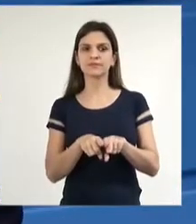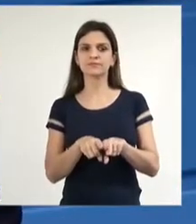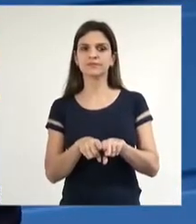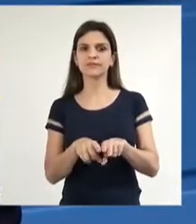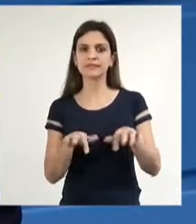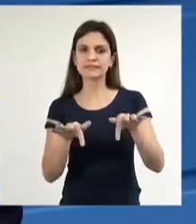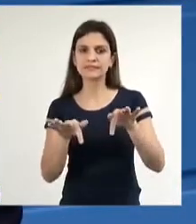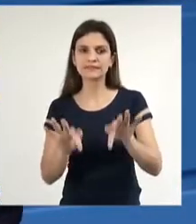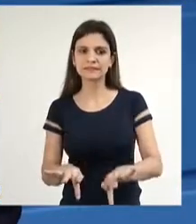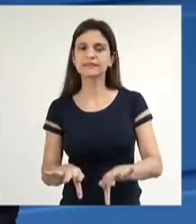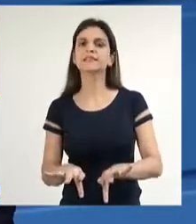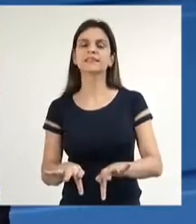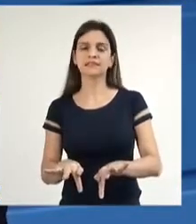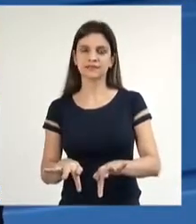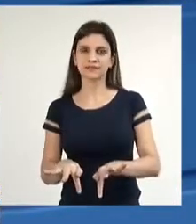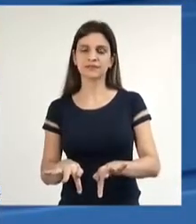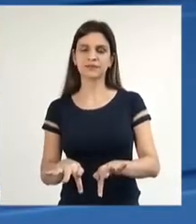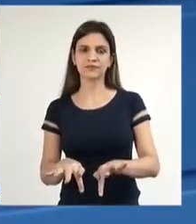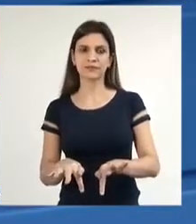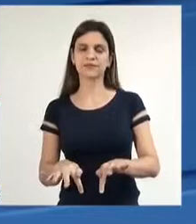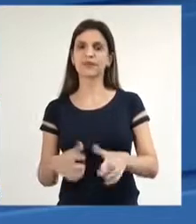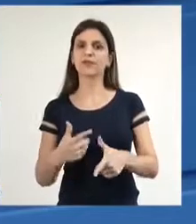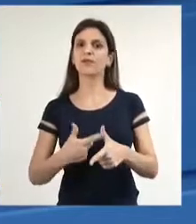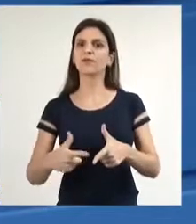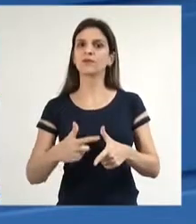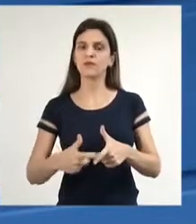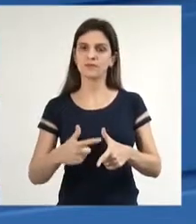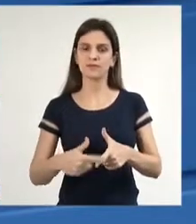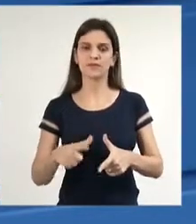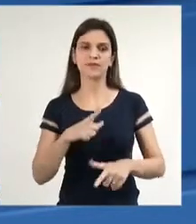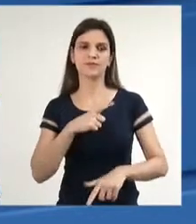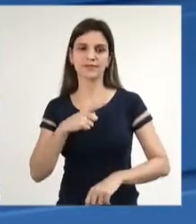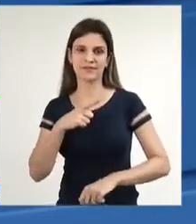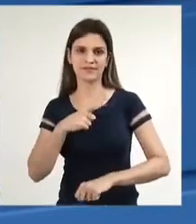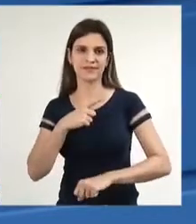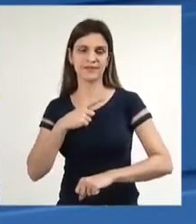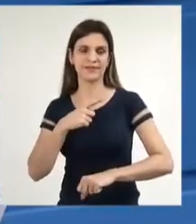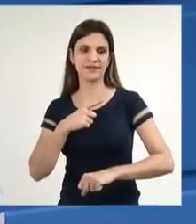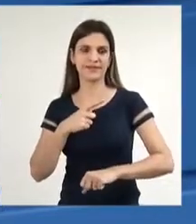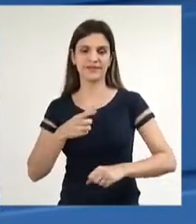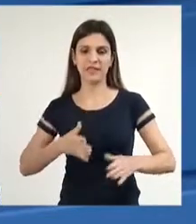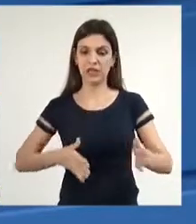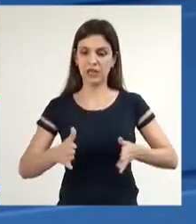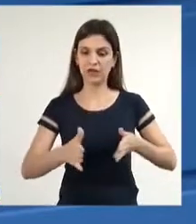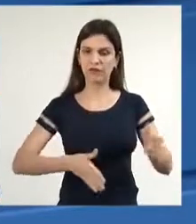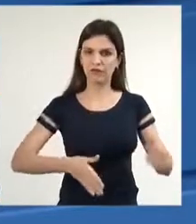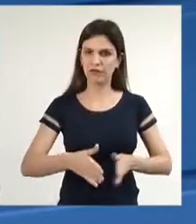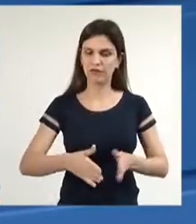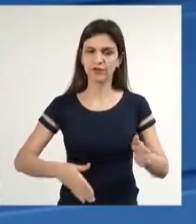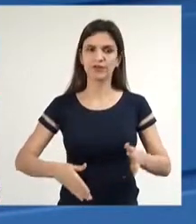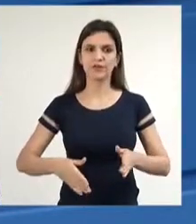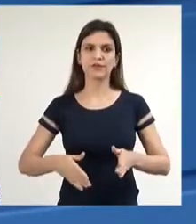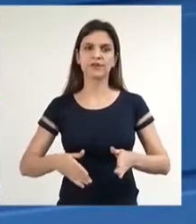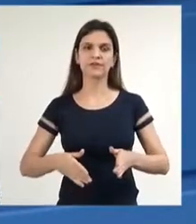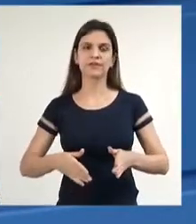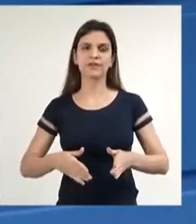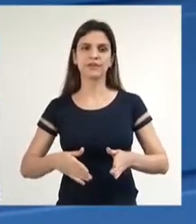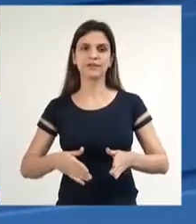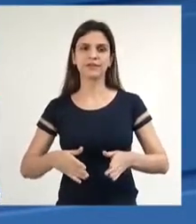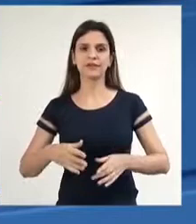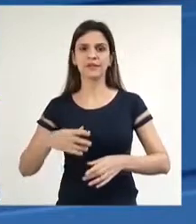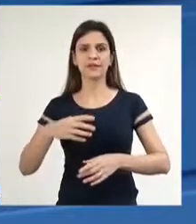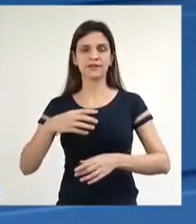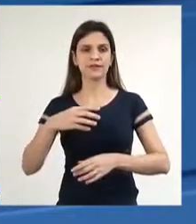problema que existe na Avenida Presidente Vargas. Esse é um pedido da Câmara de Vereadores de Dourados,